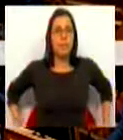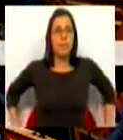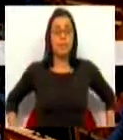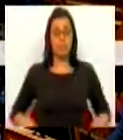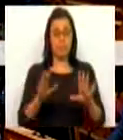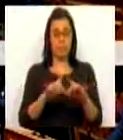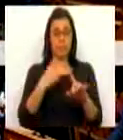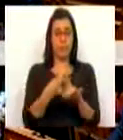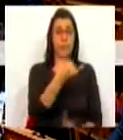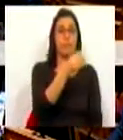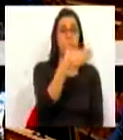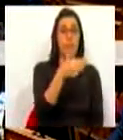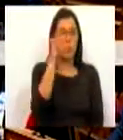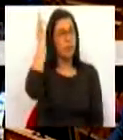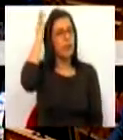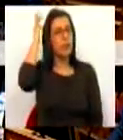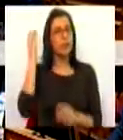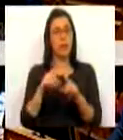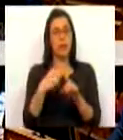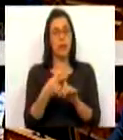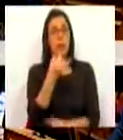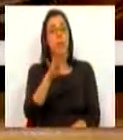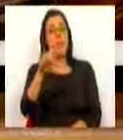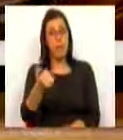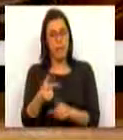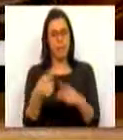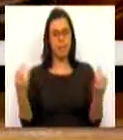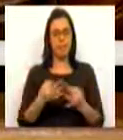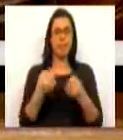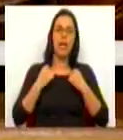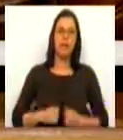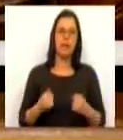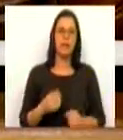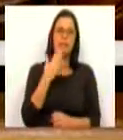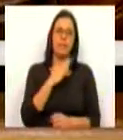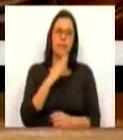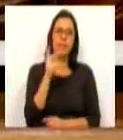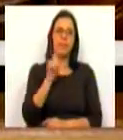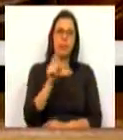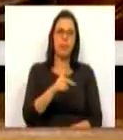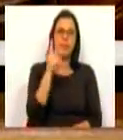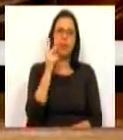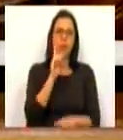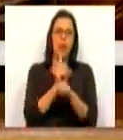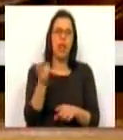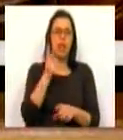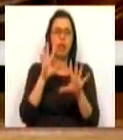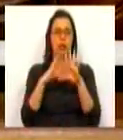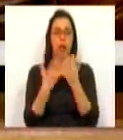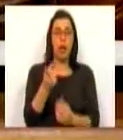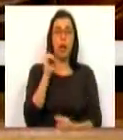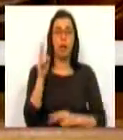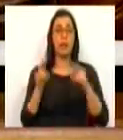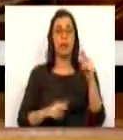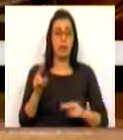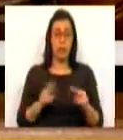Entre 2011 e 2015, apesar da insistência pelo menos de 2 vezes do então Diretor-Geral da Autoridade